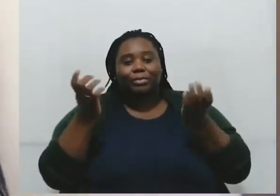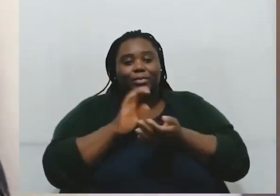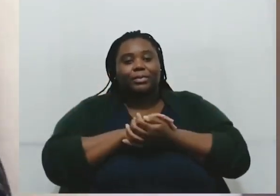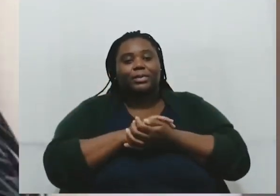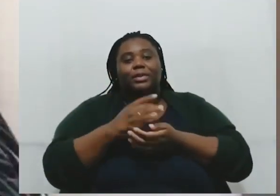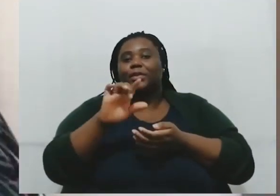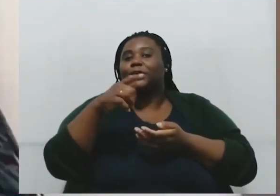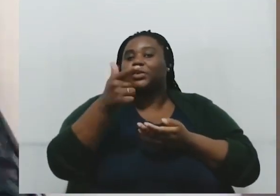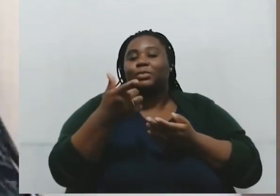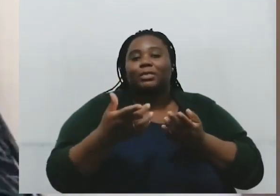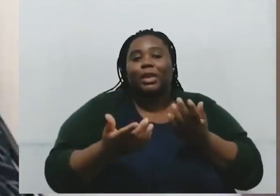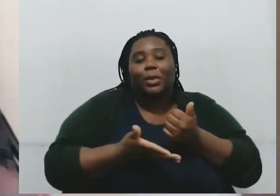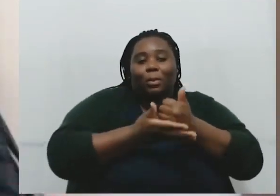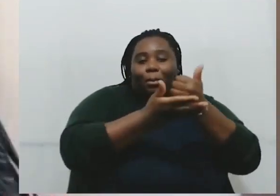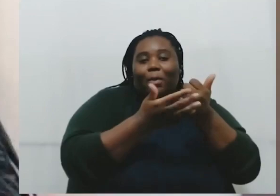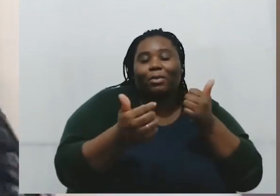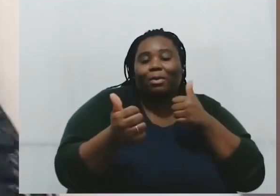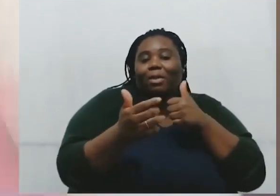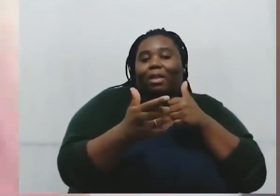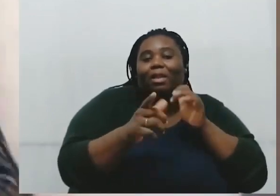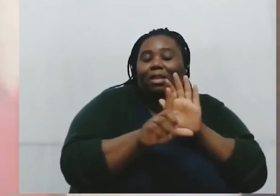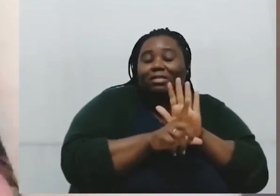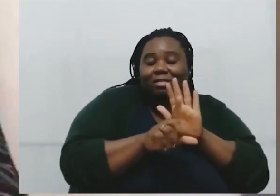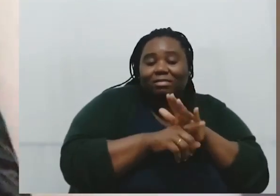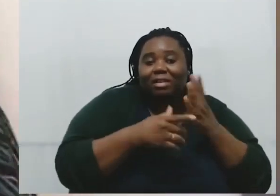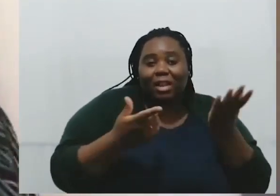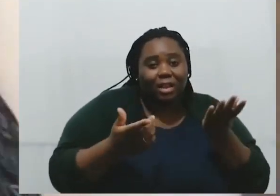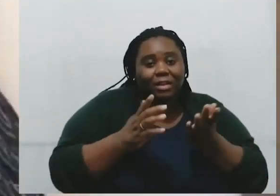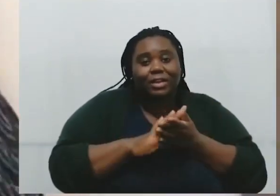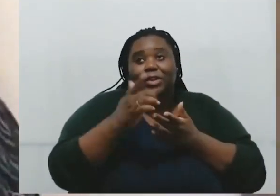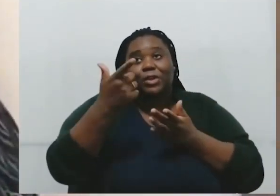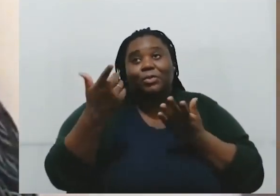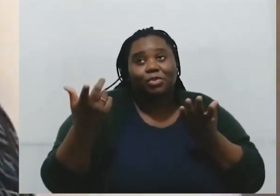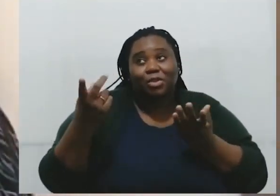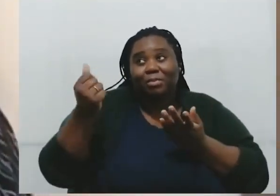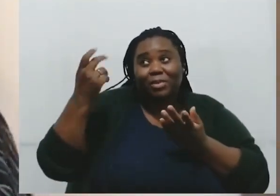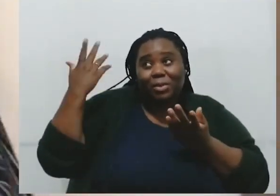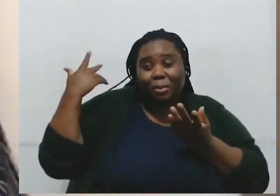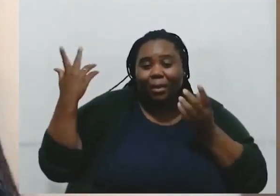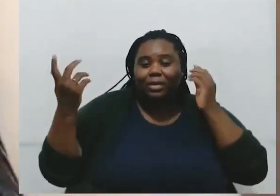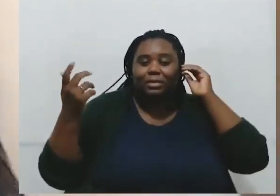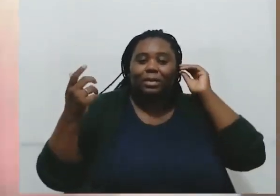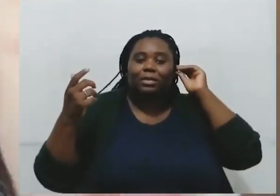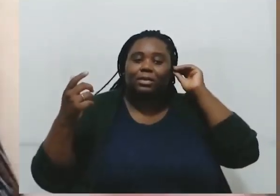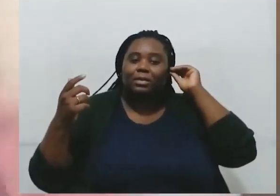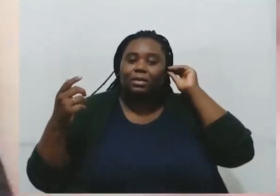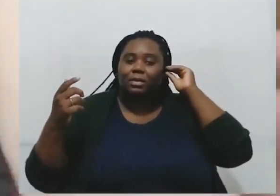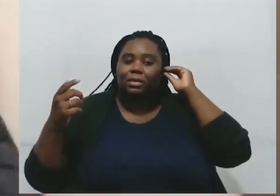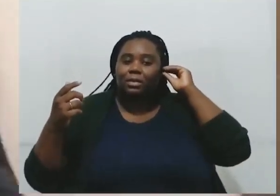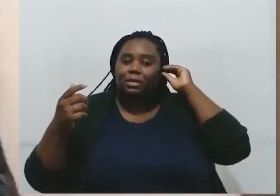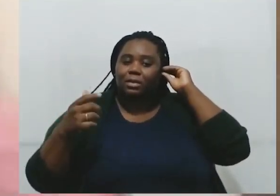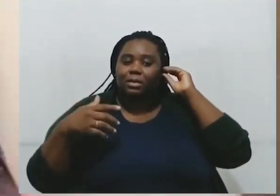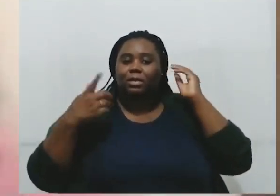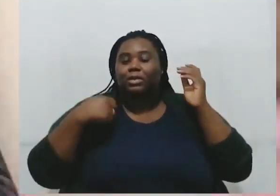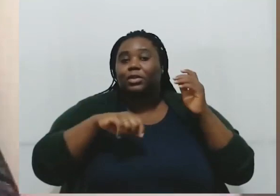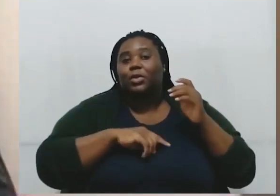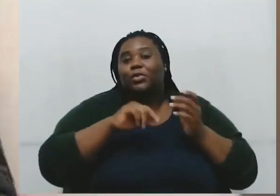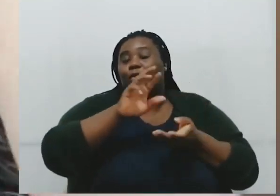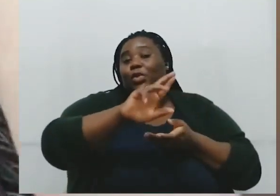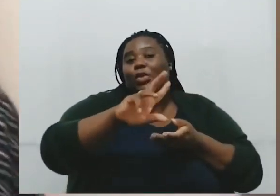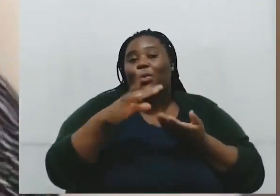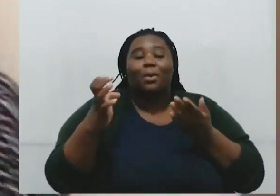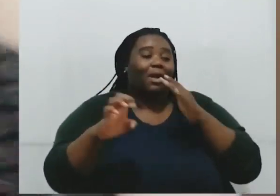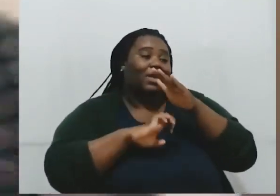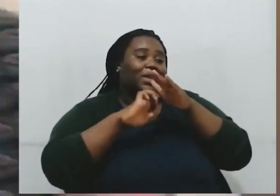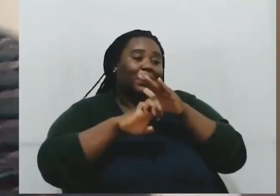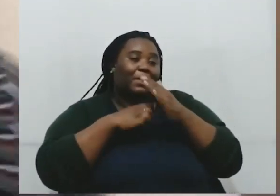ainda não somos empresa também, então não tinha esse amparo. Eu me vi também tendo que buscar outras